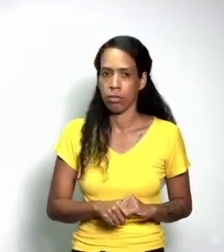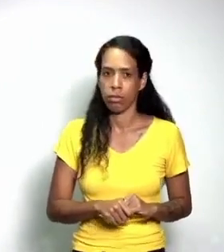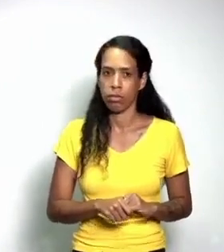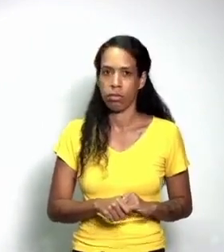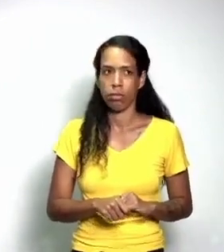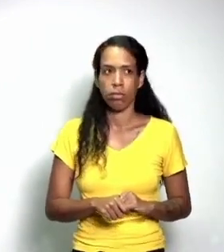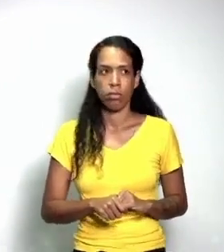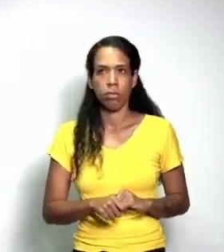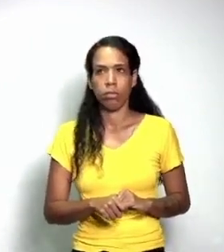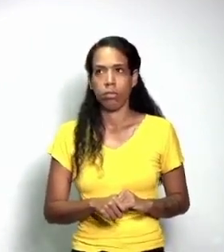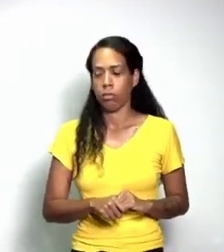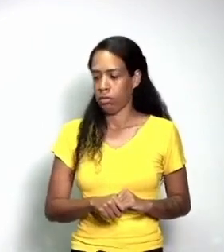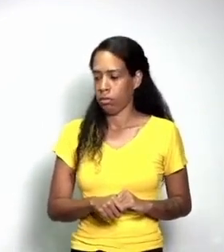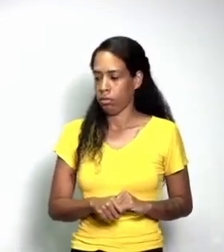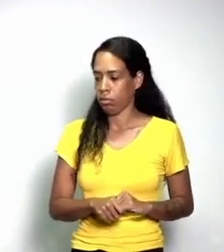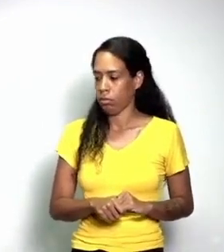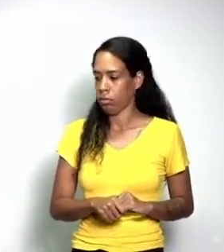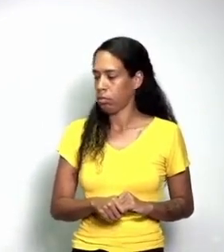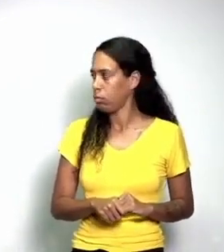Pode tirar ele do alicate.